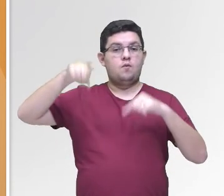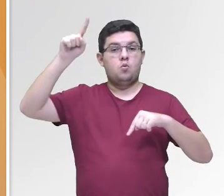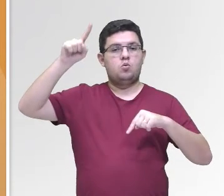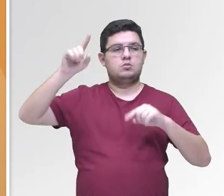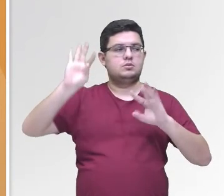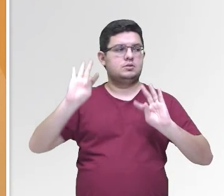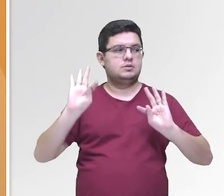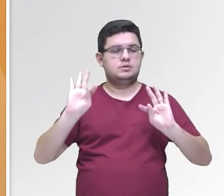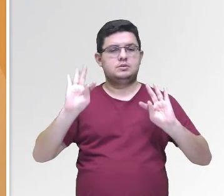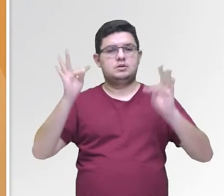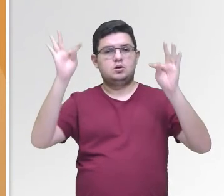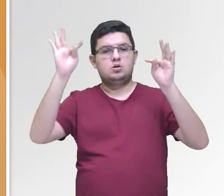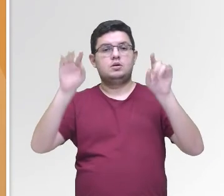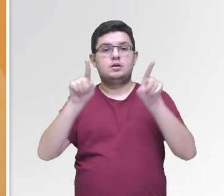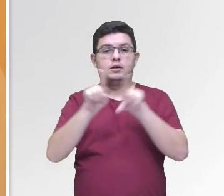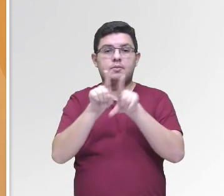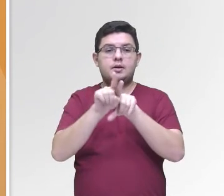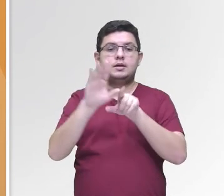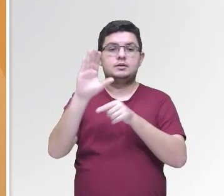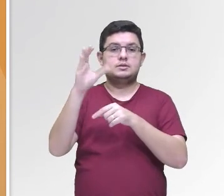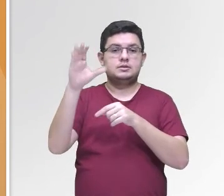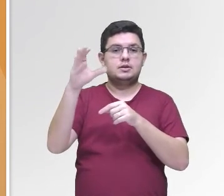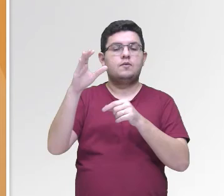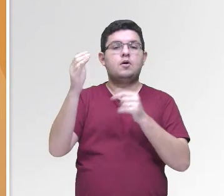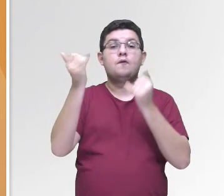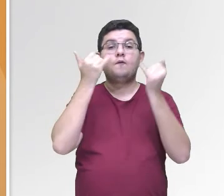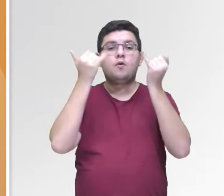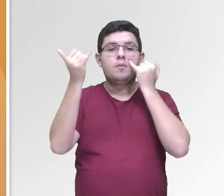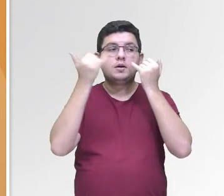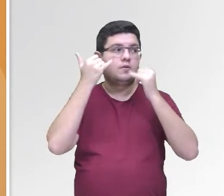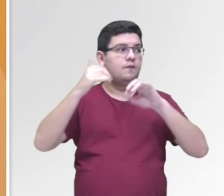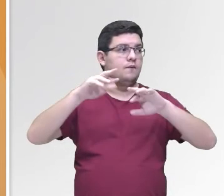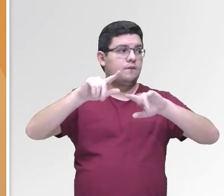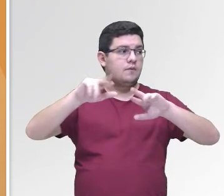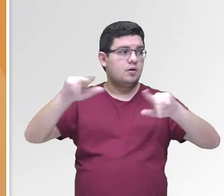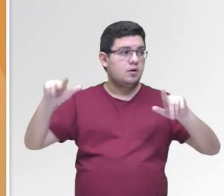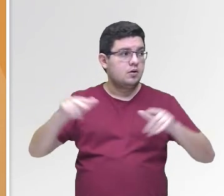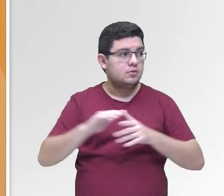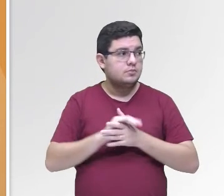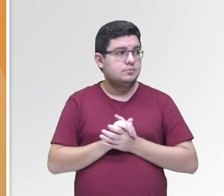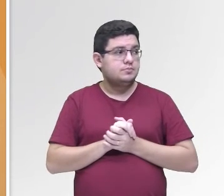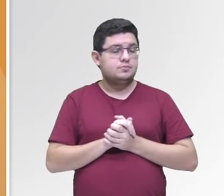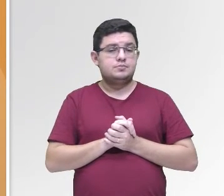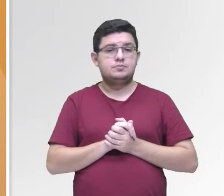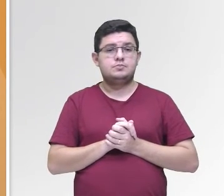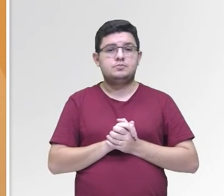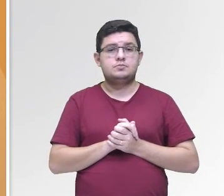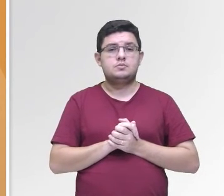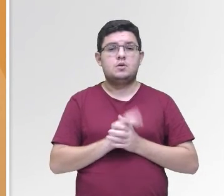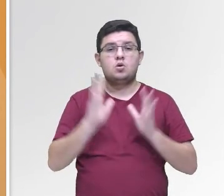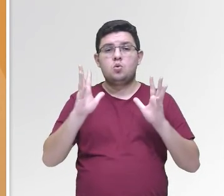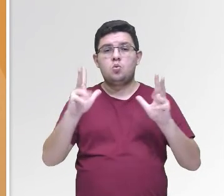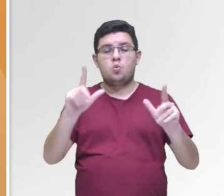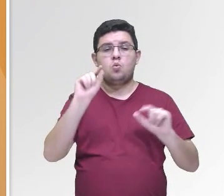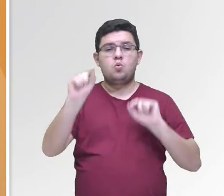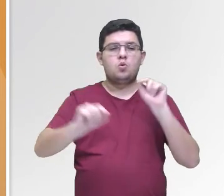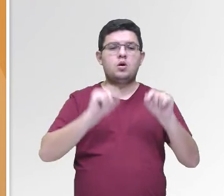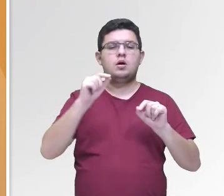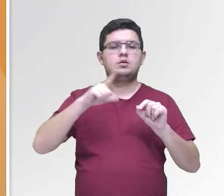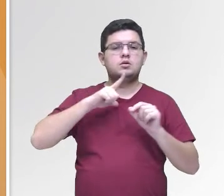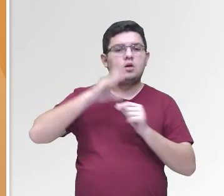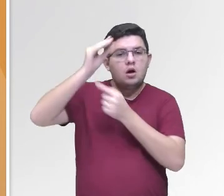Técnico-Científica Informacional. Por que técnico-científica informacional? Porque engloba ali os